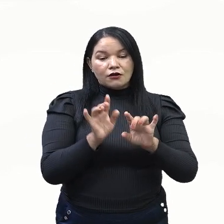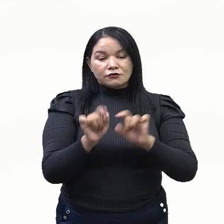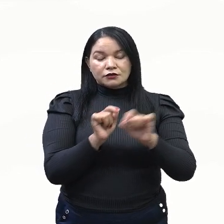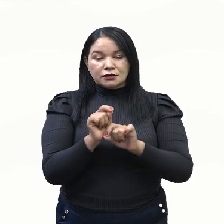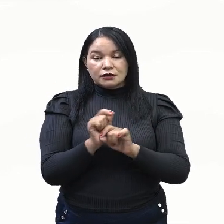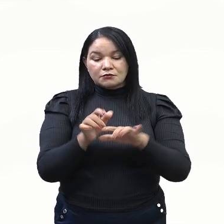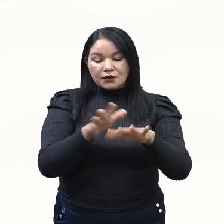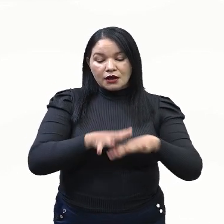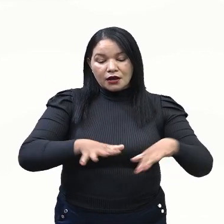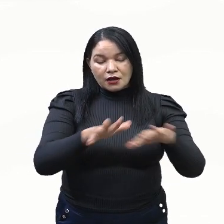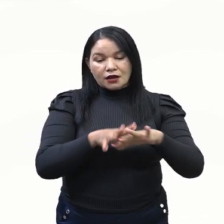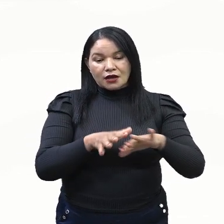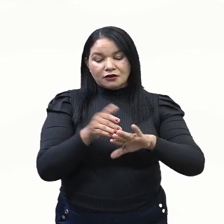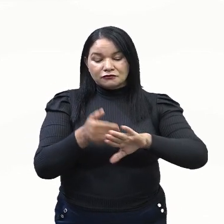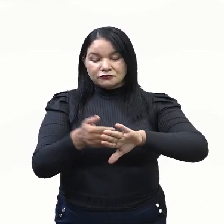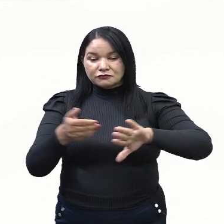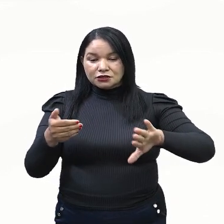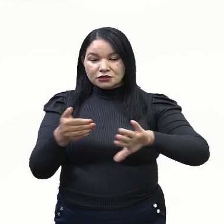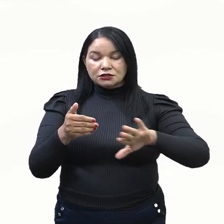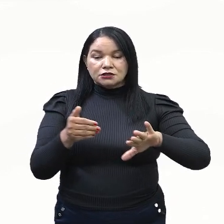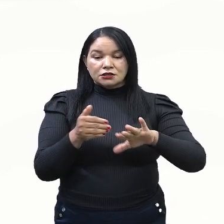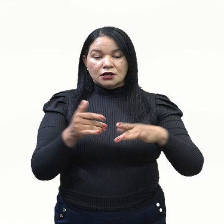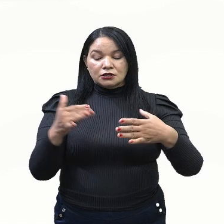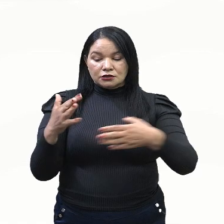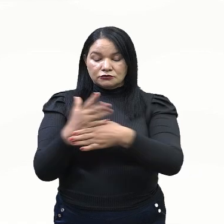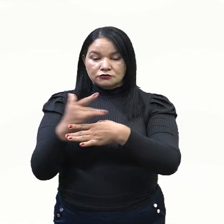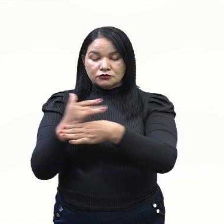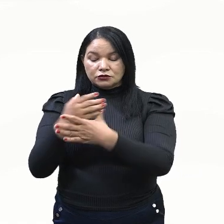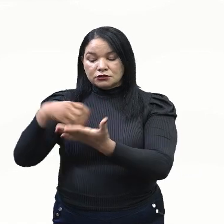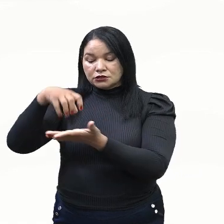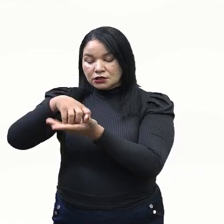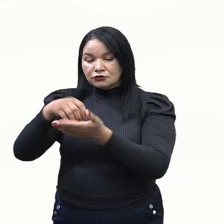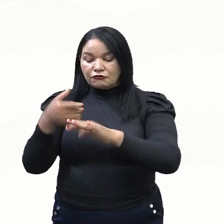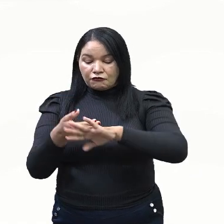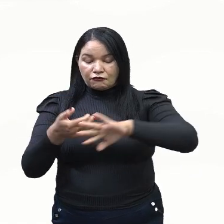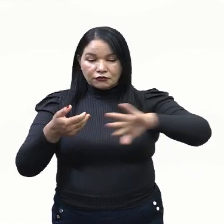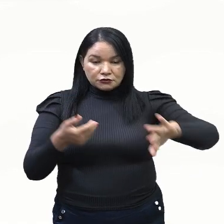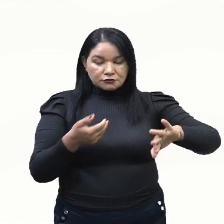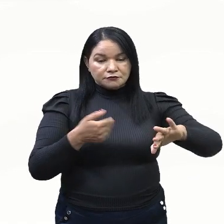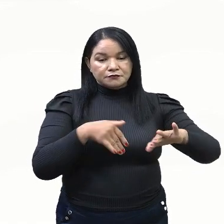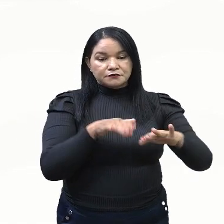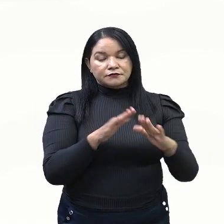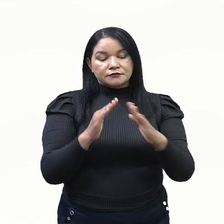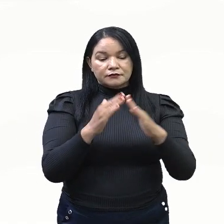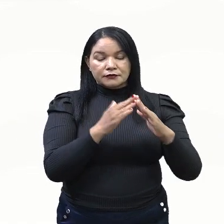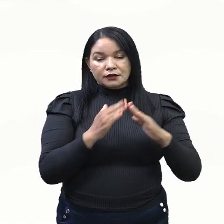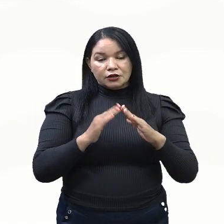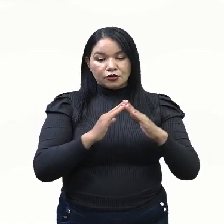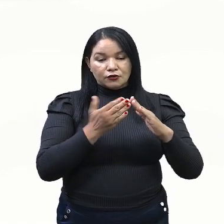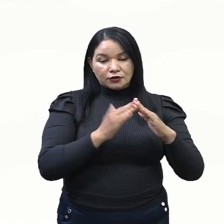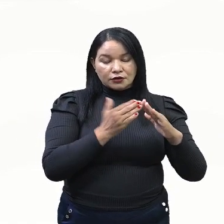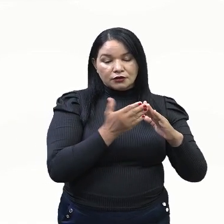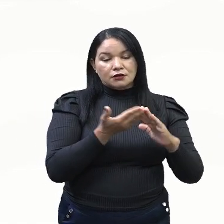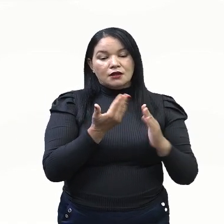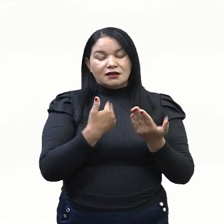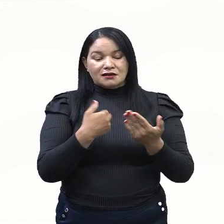para áreas mais afastadas do centro urbano das cidades, vivendo em